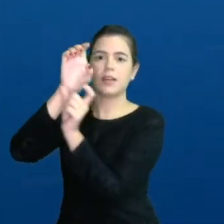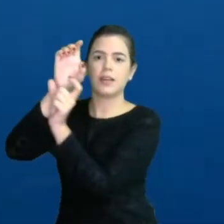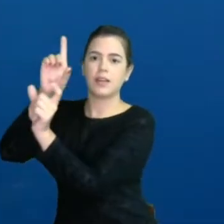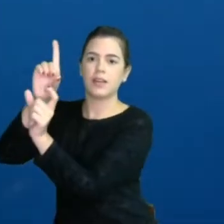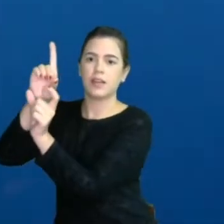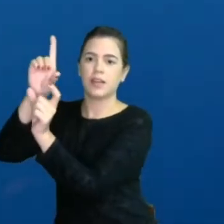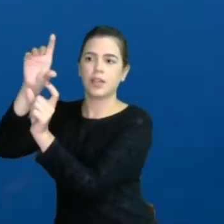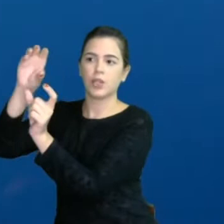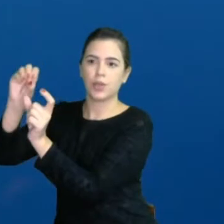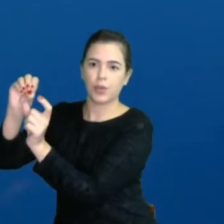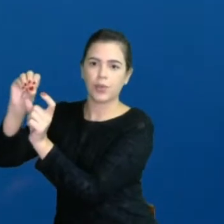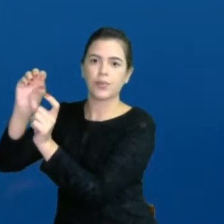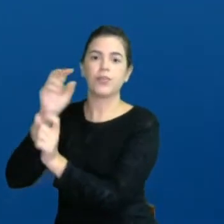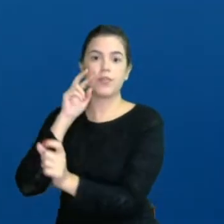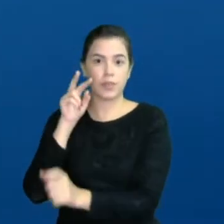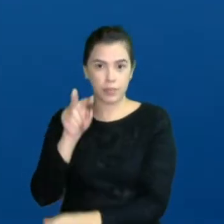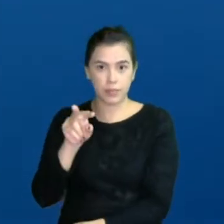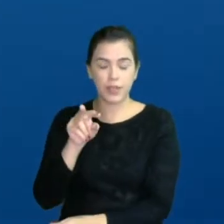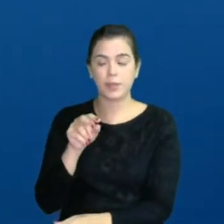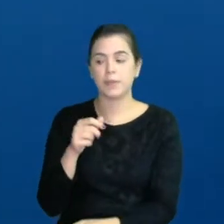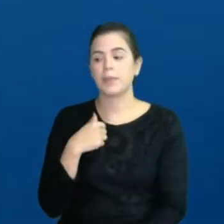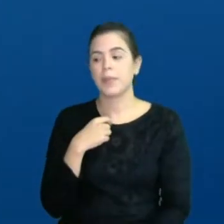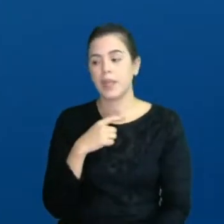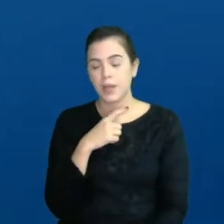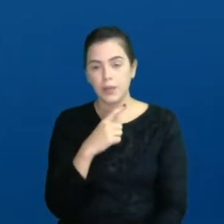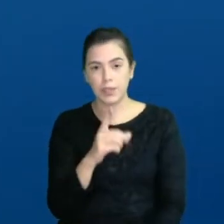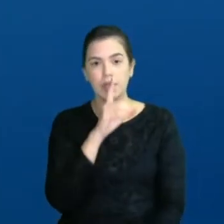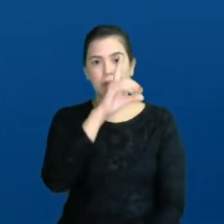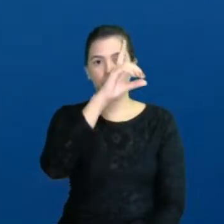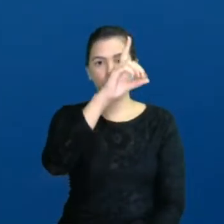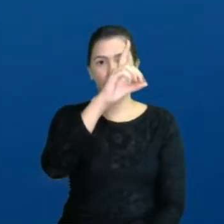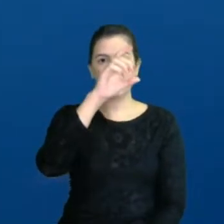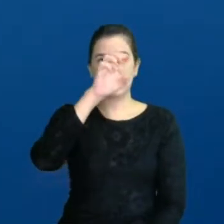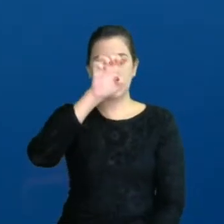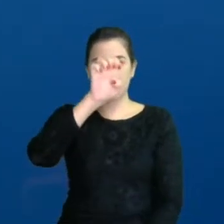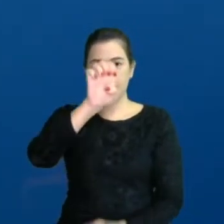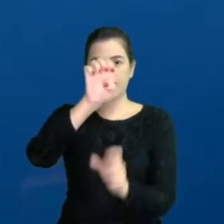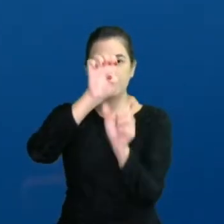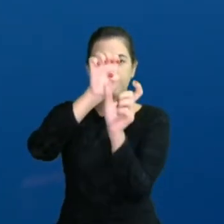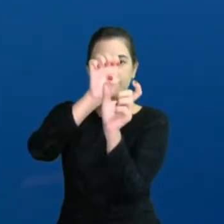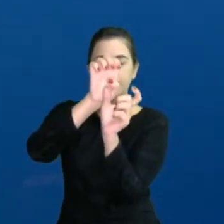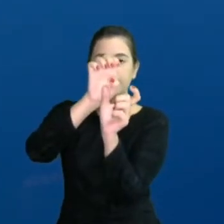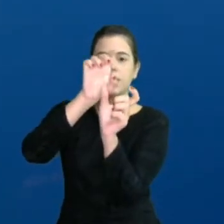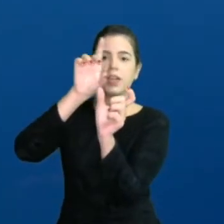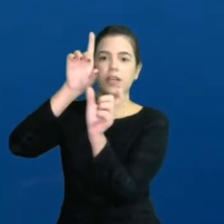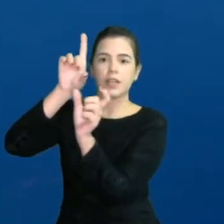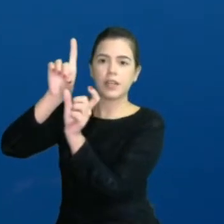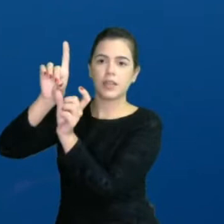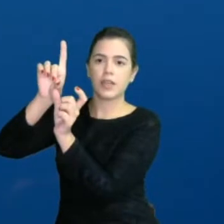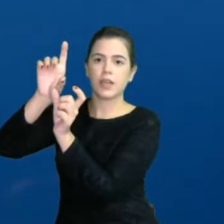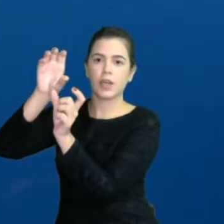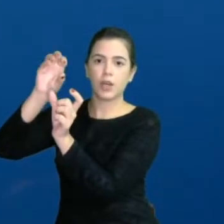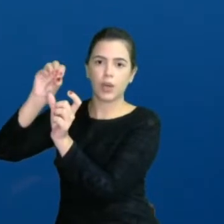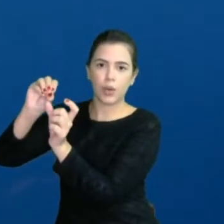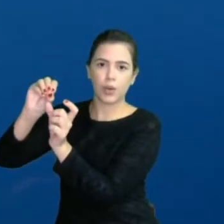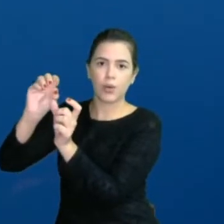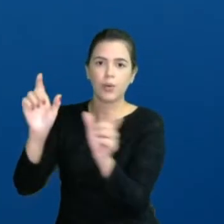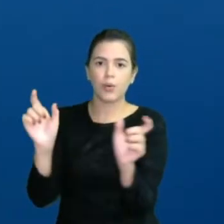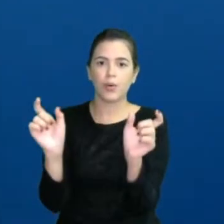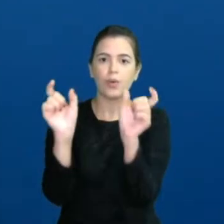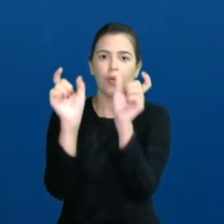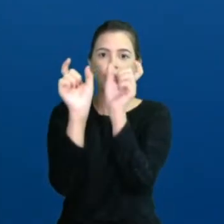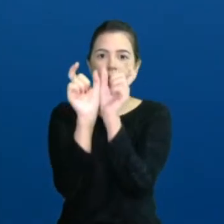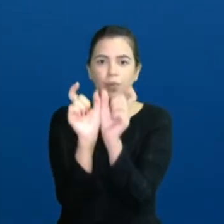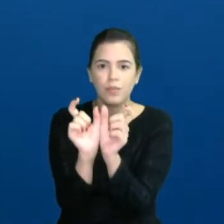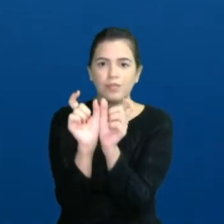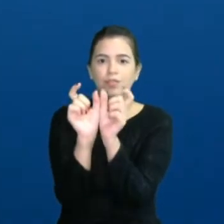Vamos ver. Eu tenho o DE e o TO, formando a palavra dedo.